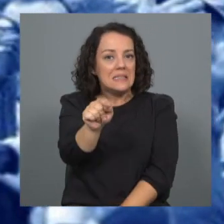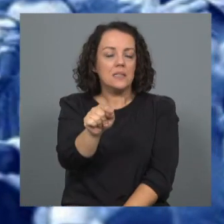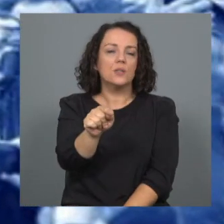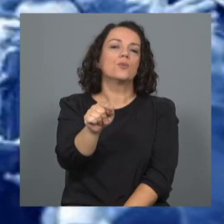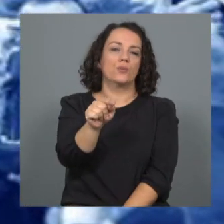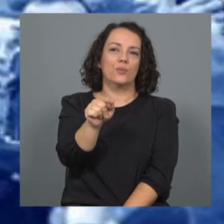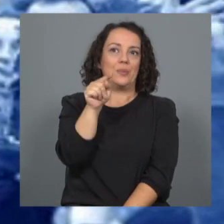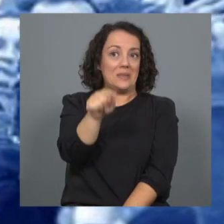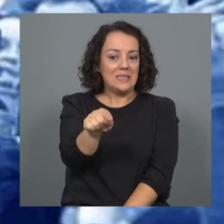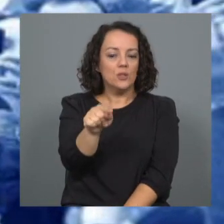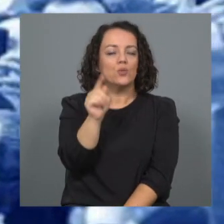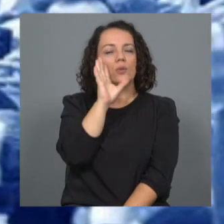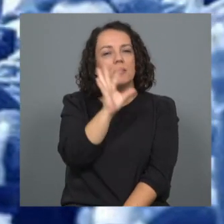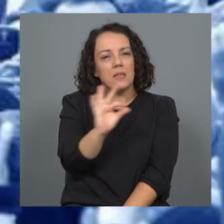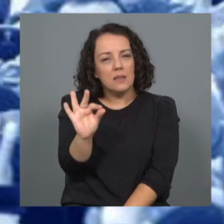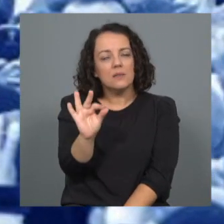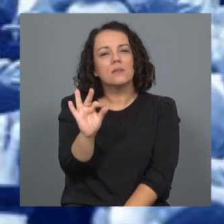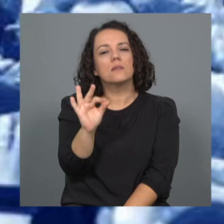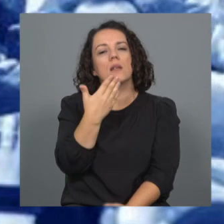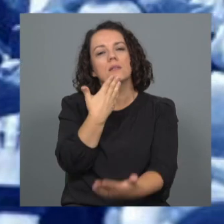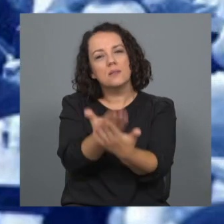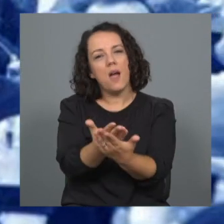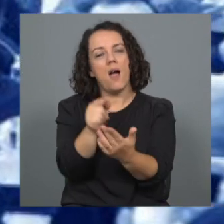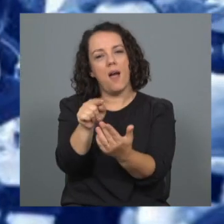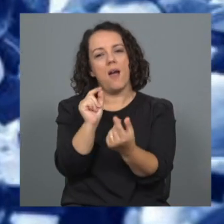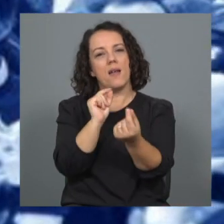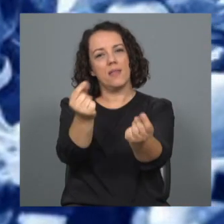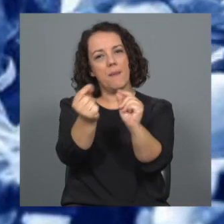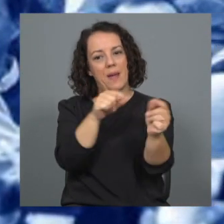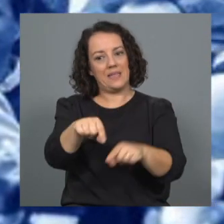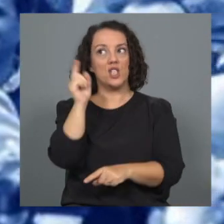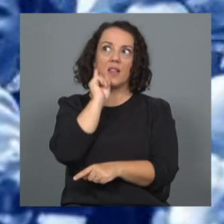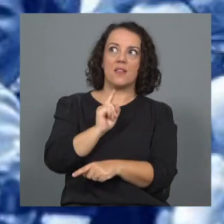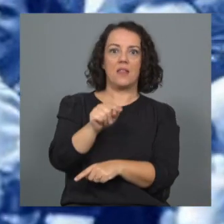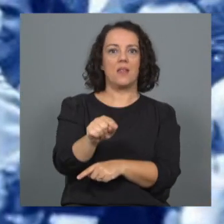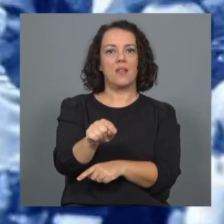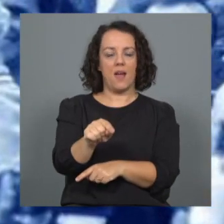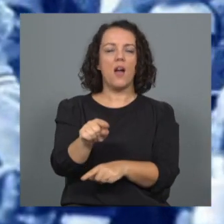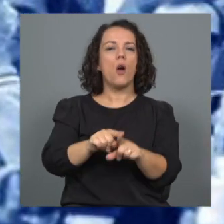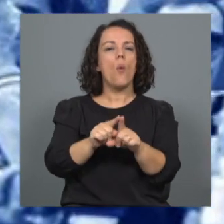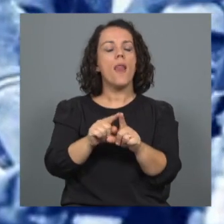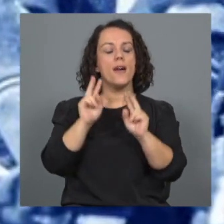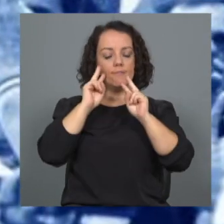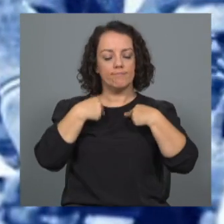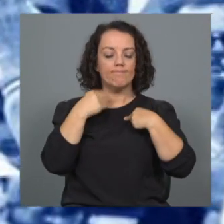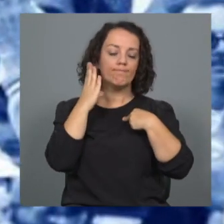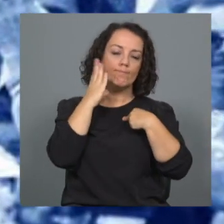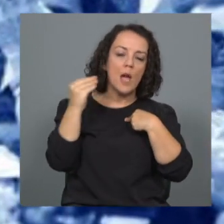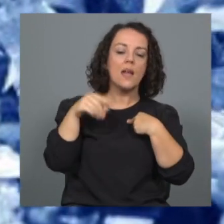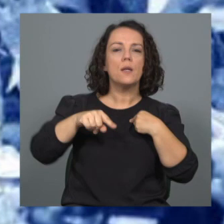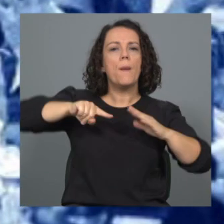isto que tentamos também trazer, pôr a debate neste dia. Essa tomada de consciência, esse